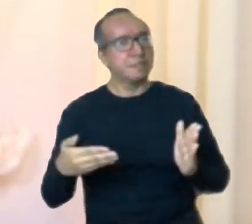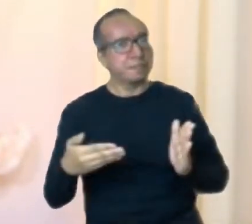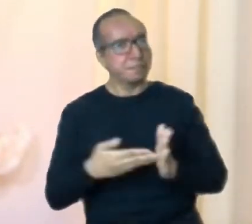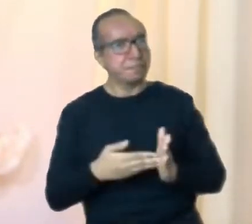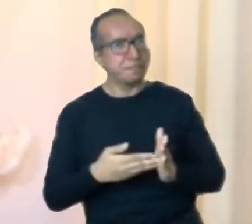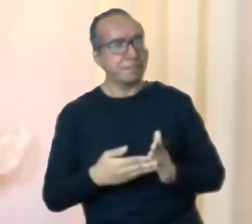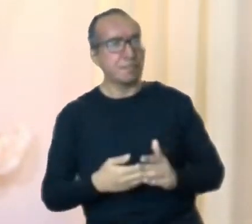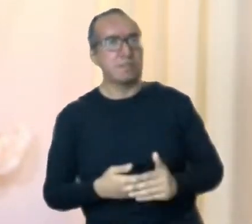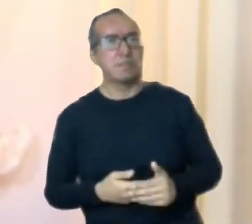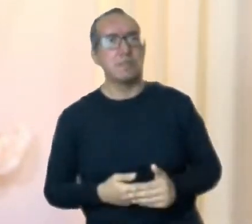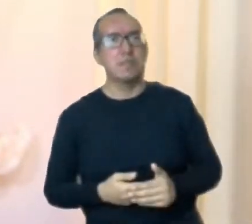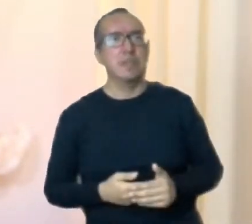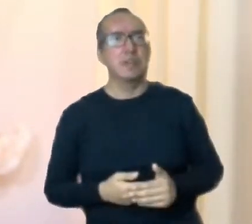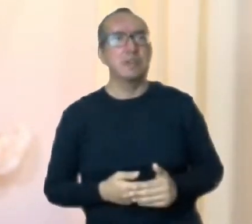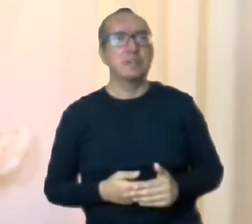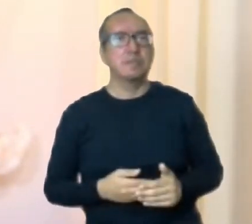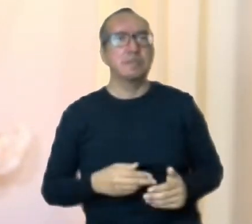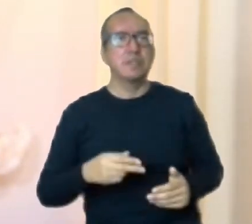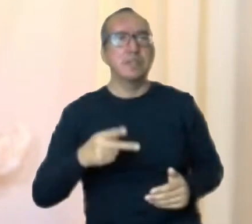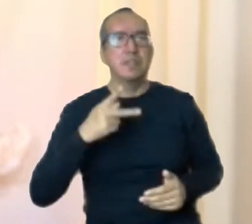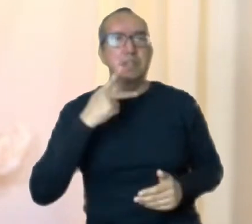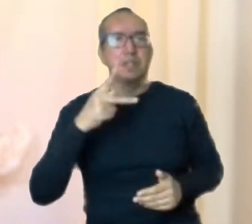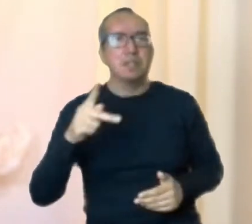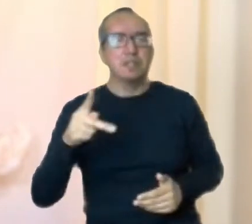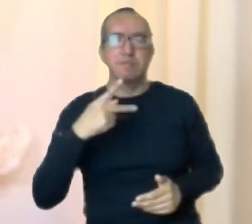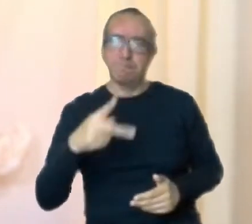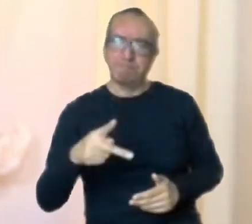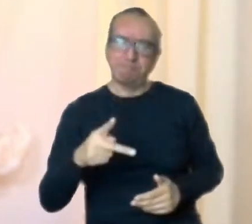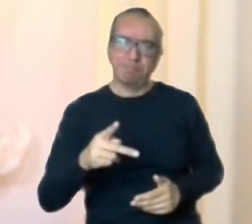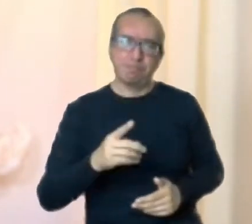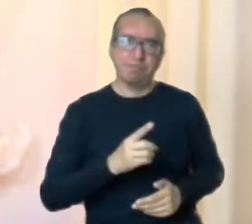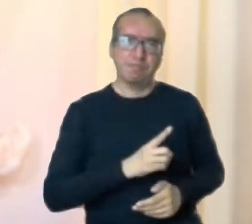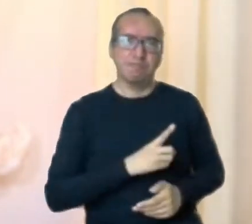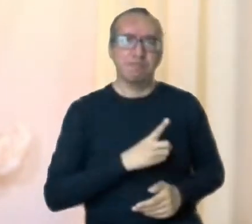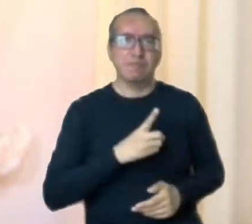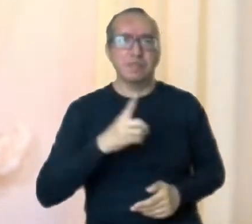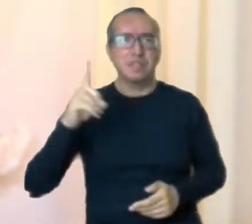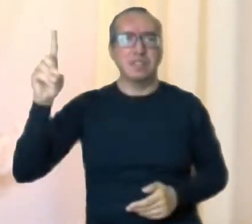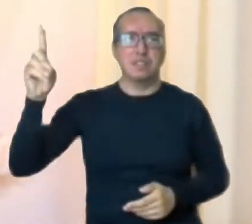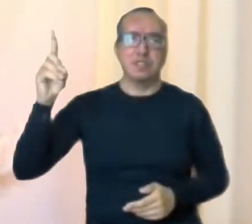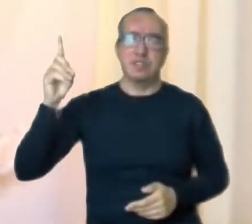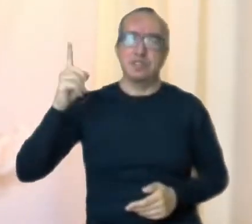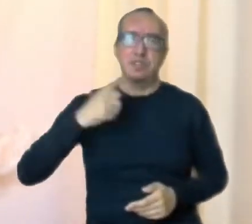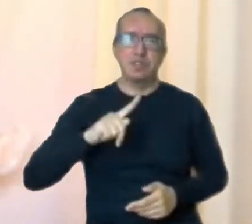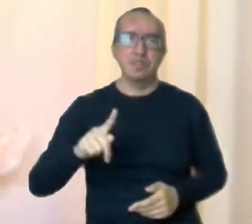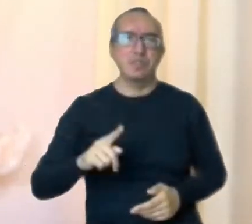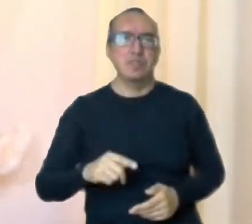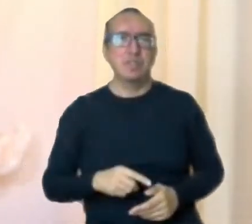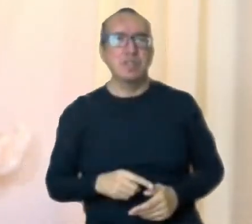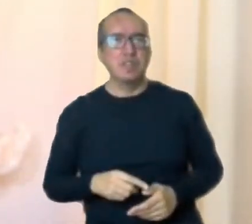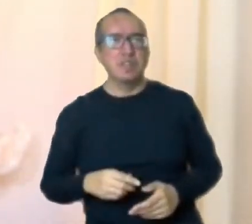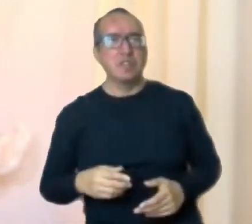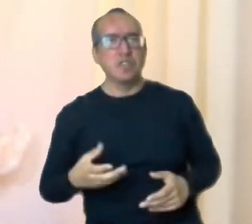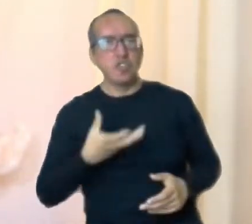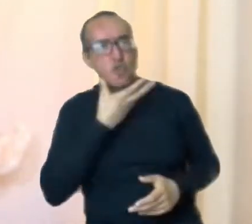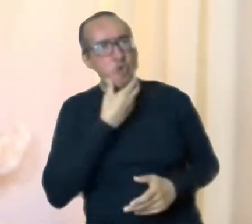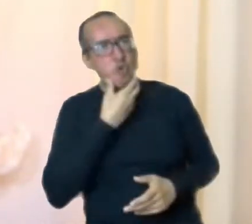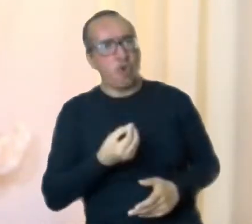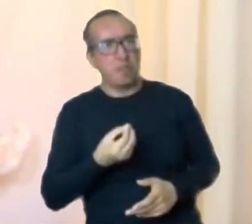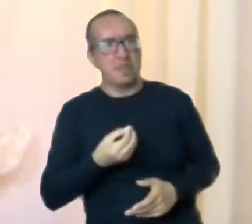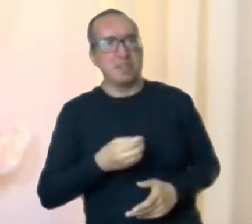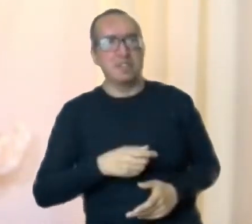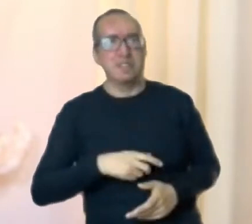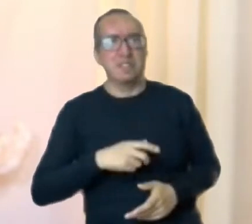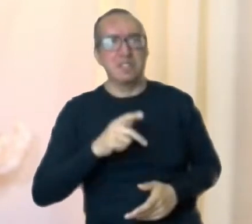Deus, em sua presciência, viu que o homem se tornaria egoísta. Viu que o homem olharia mais para o